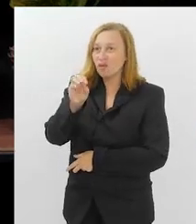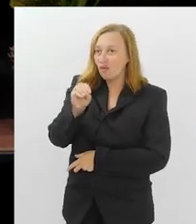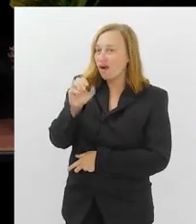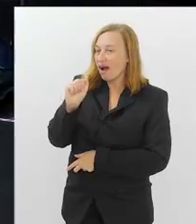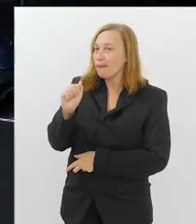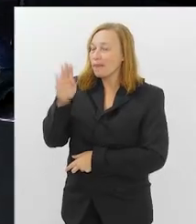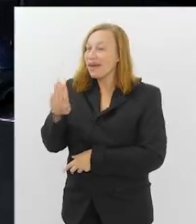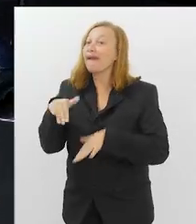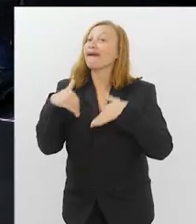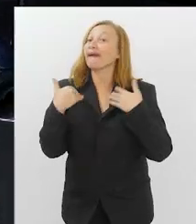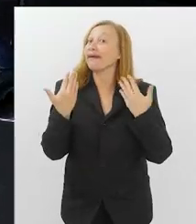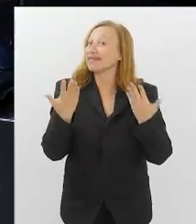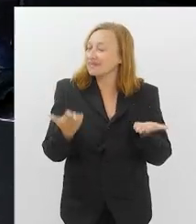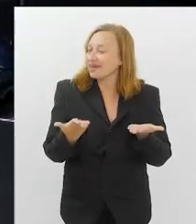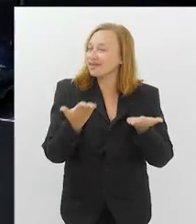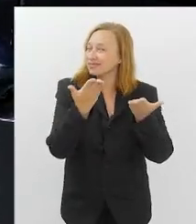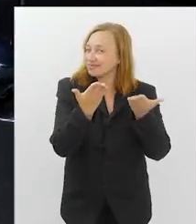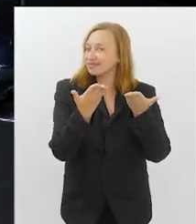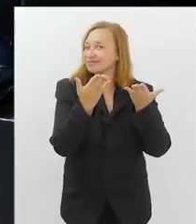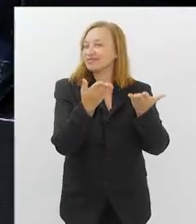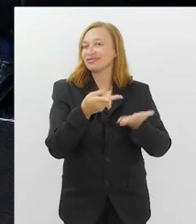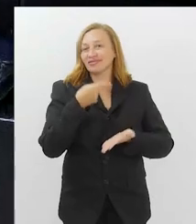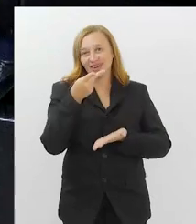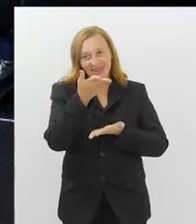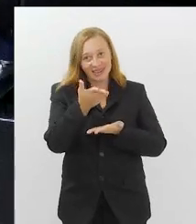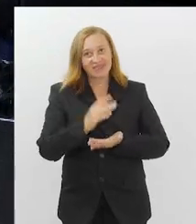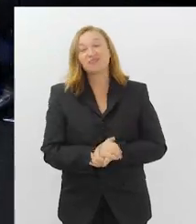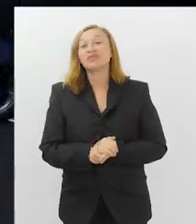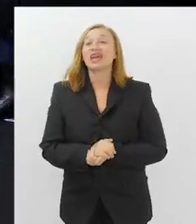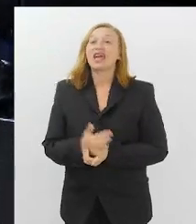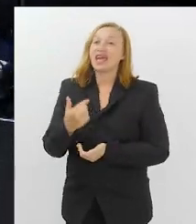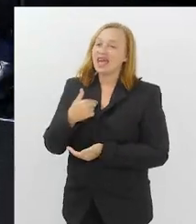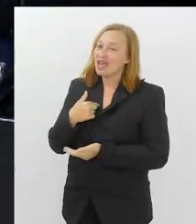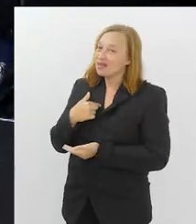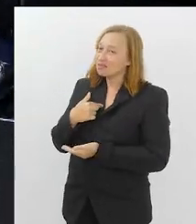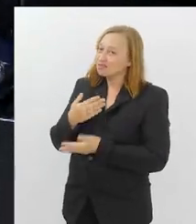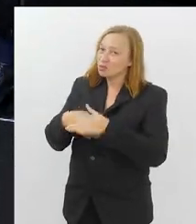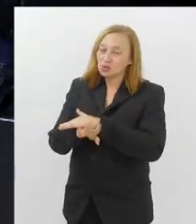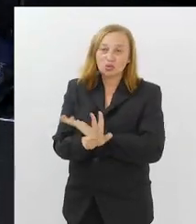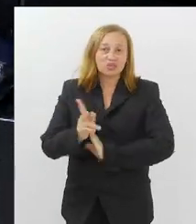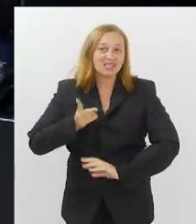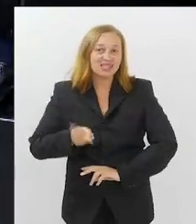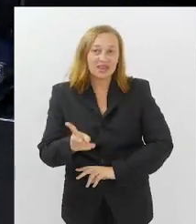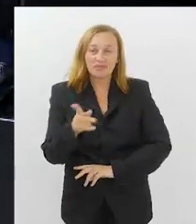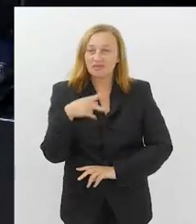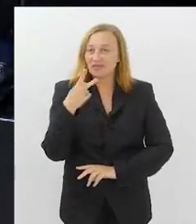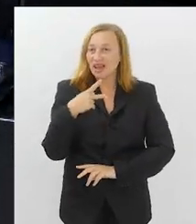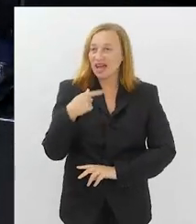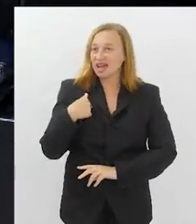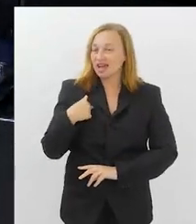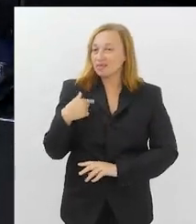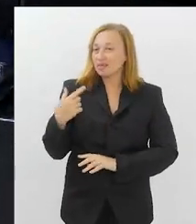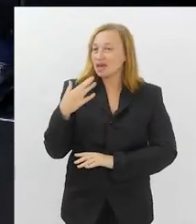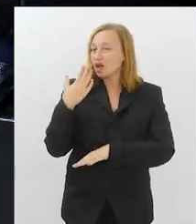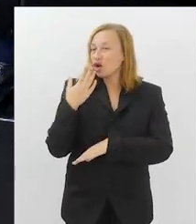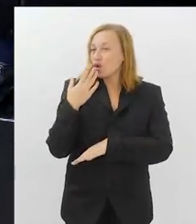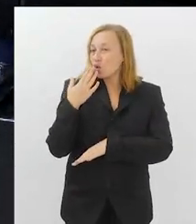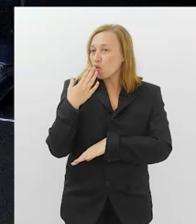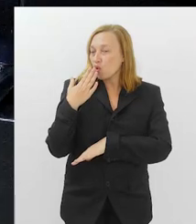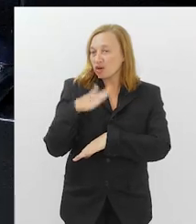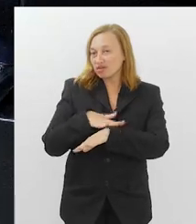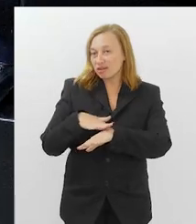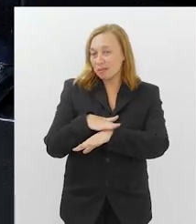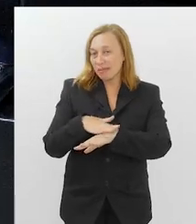diretora da OAB. Então, vai lá, Mônica. Bem, eu costumo sempre dizer que minha cor me precede.